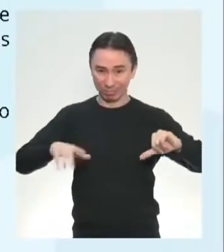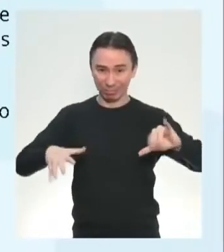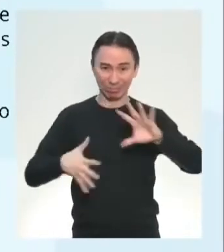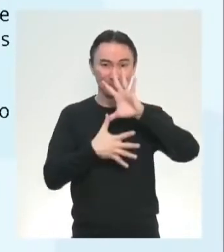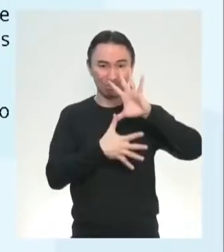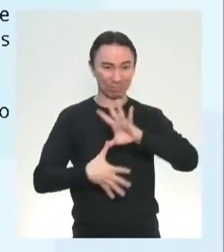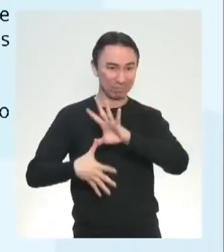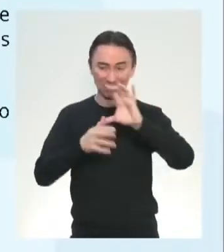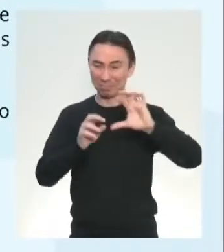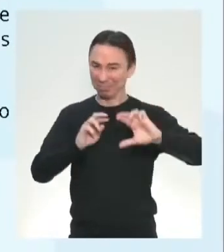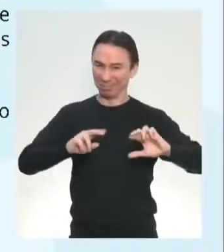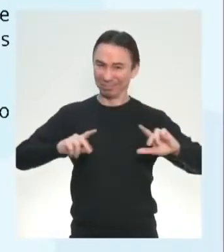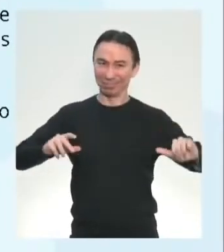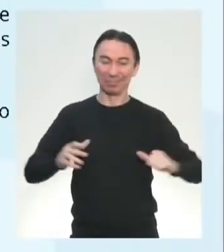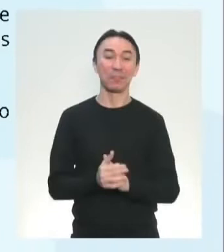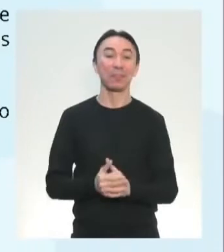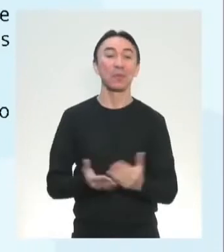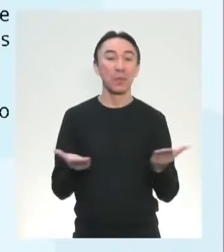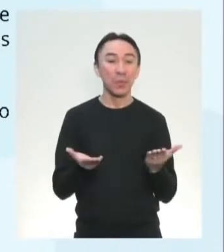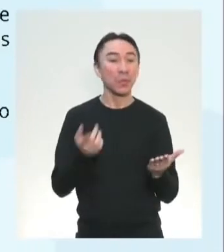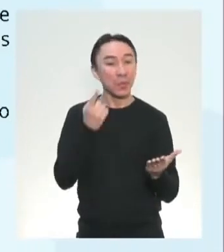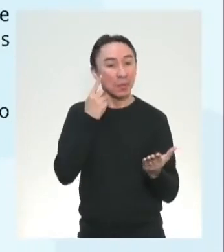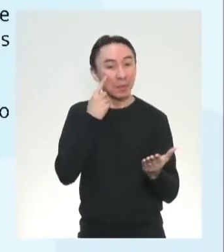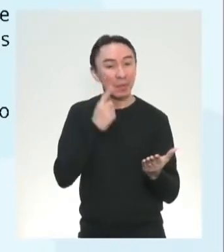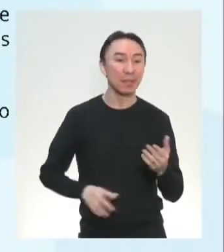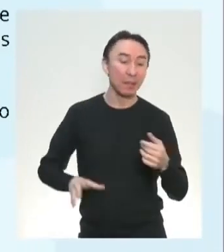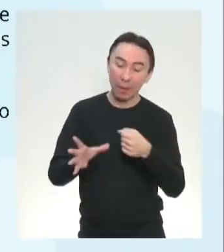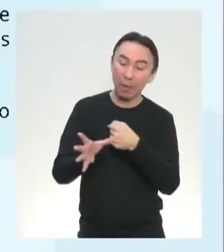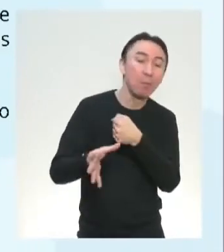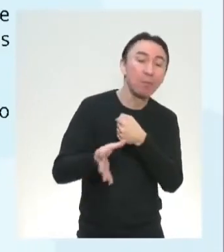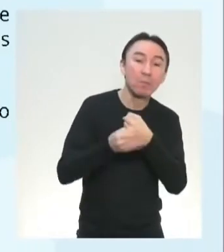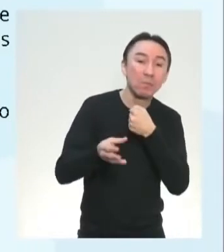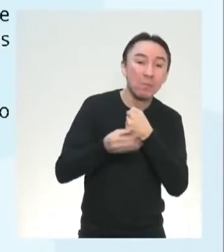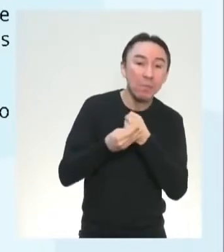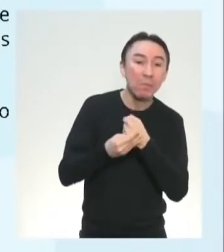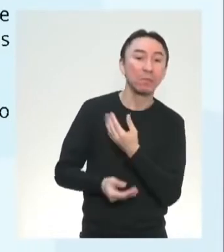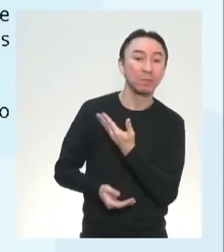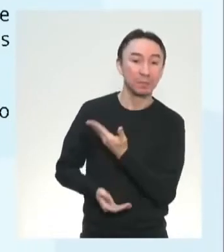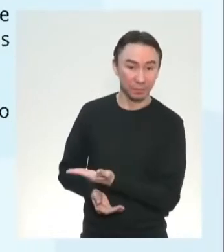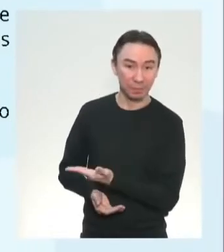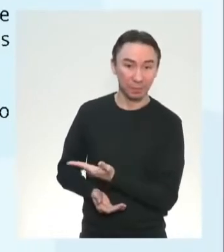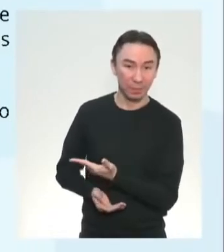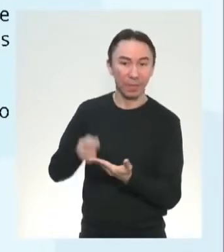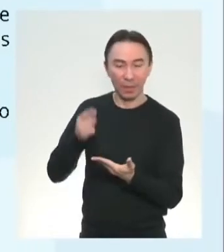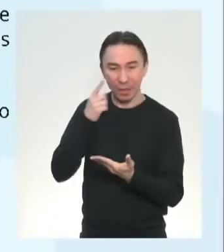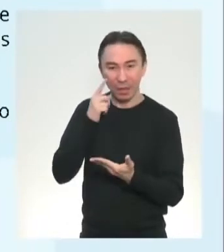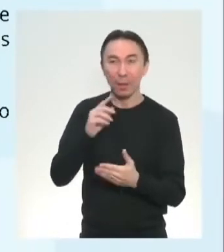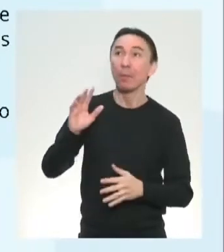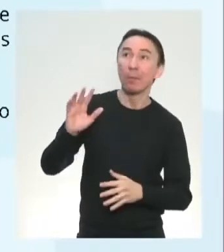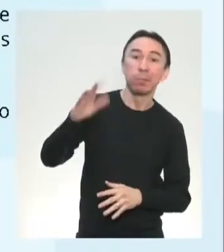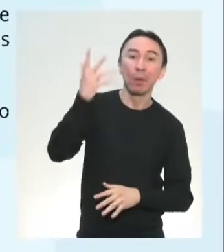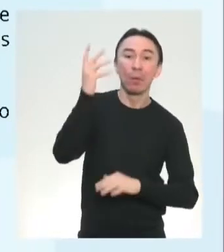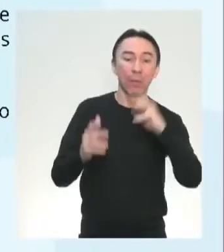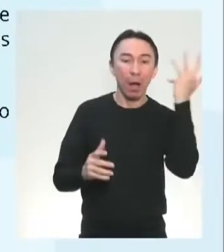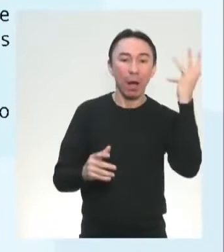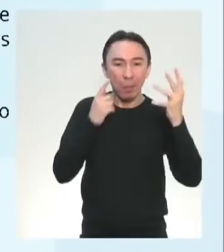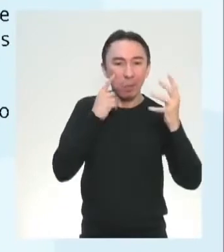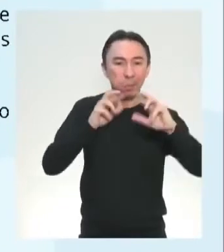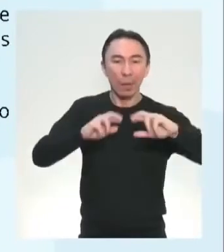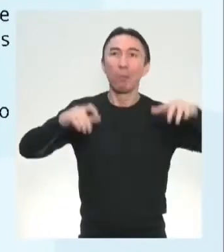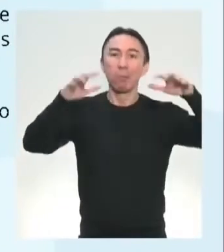será formas de representação e pensamento espacial e o objeto de conhecimento, fenômenos naturais,